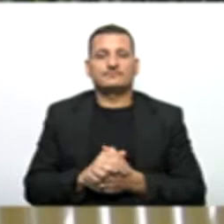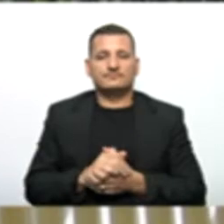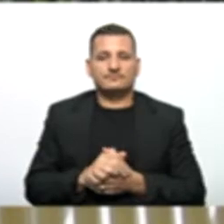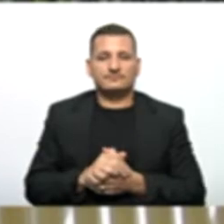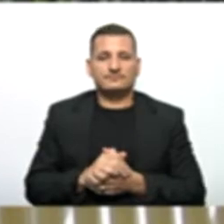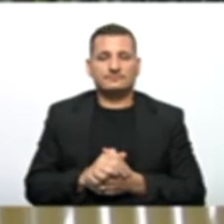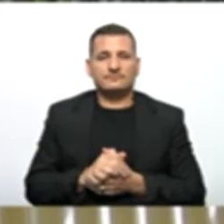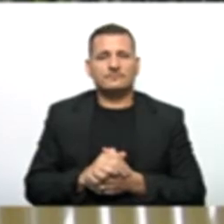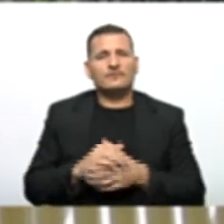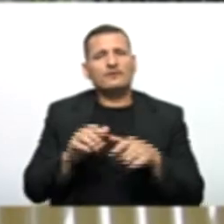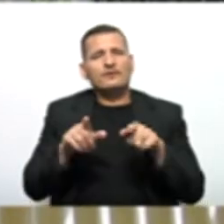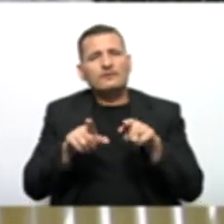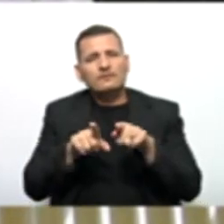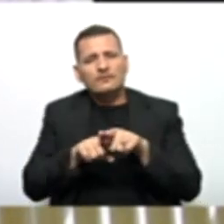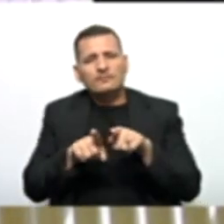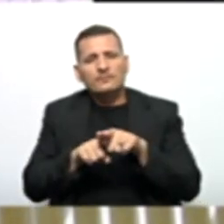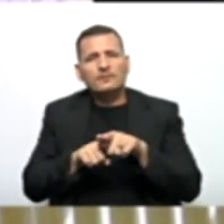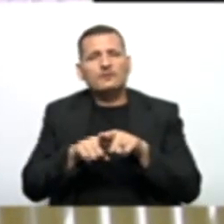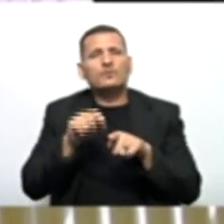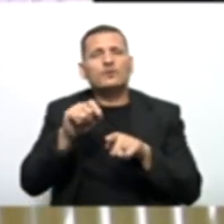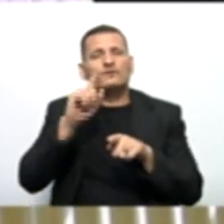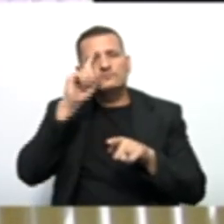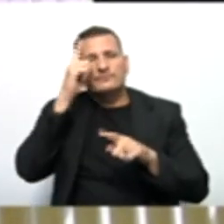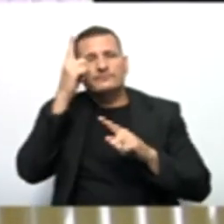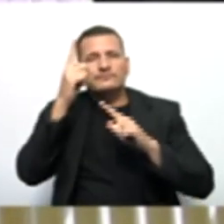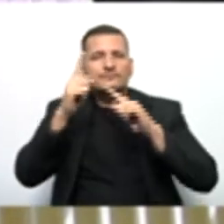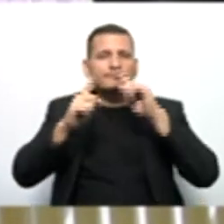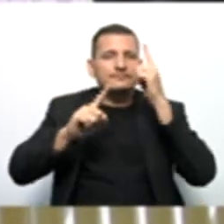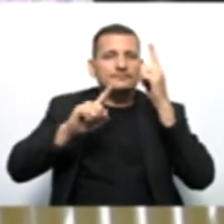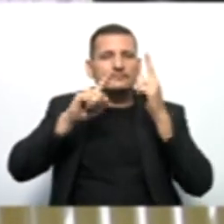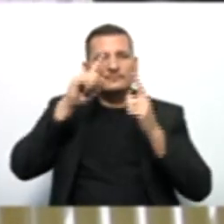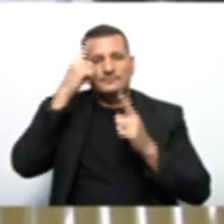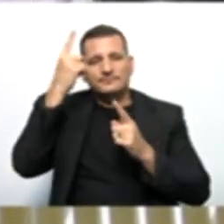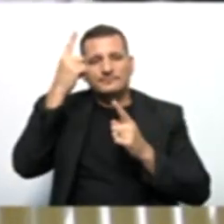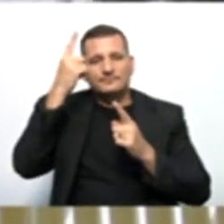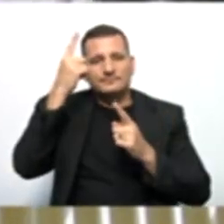e explorar nossas ideias. Olha só.